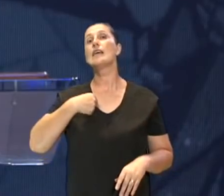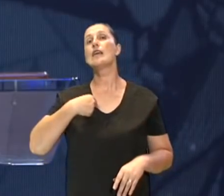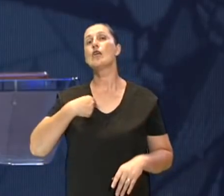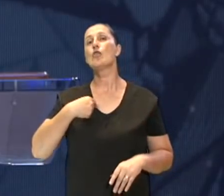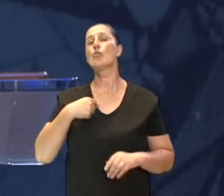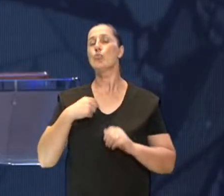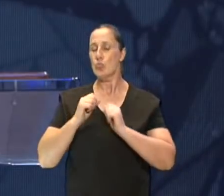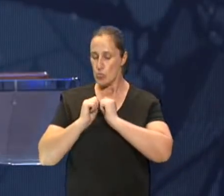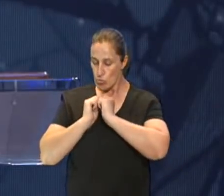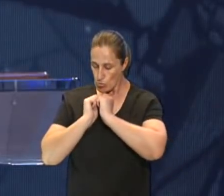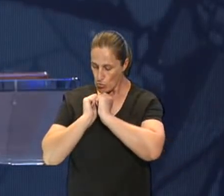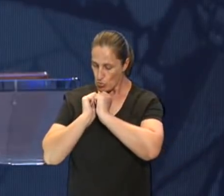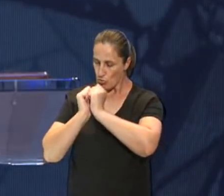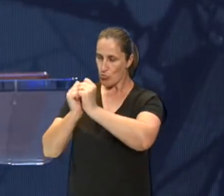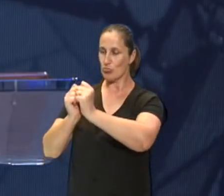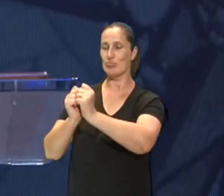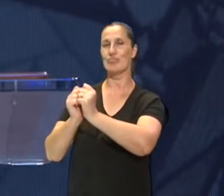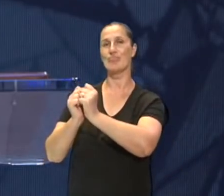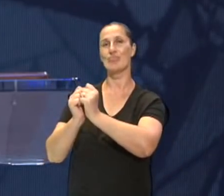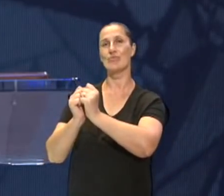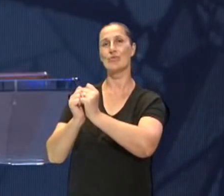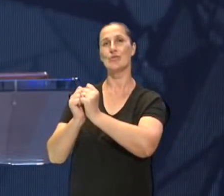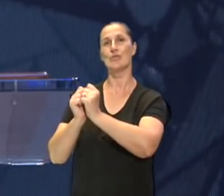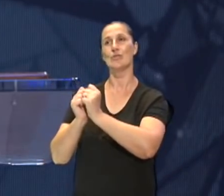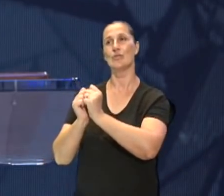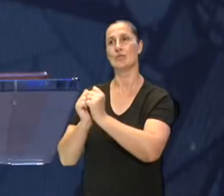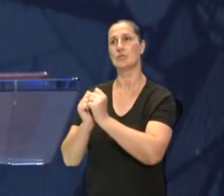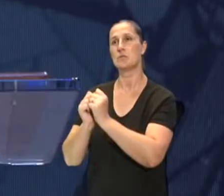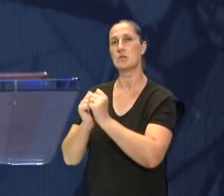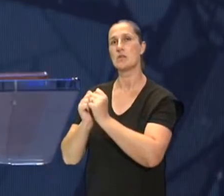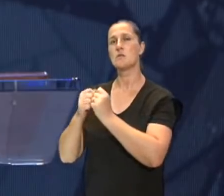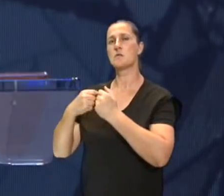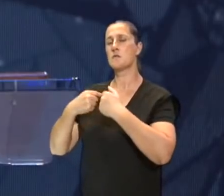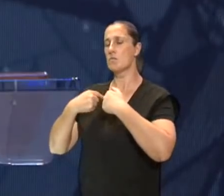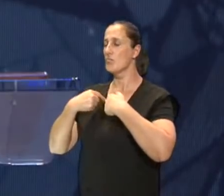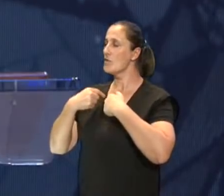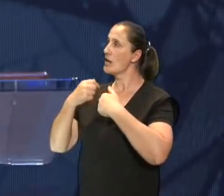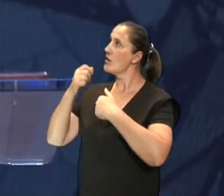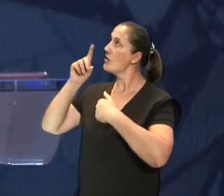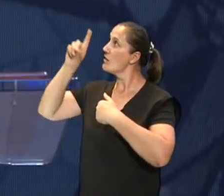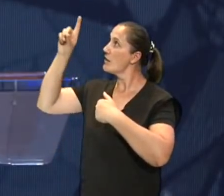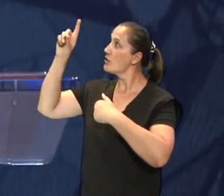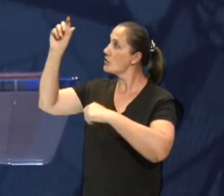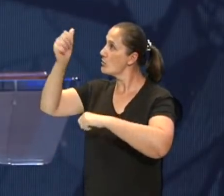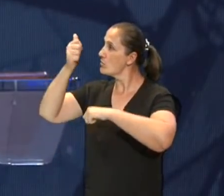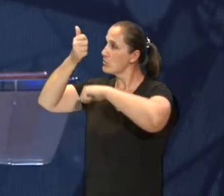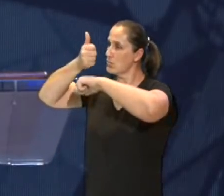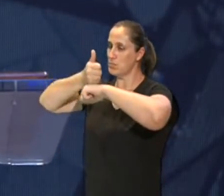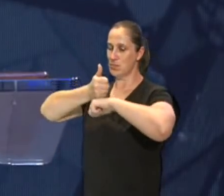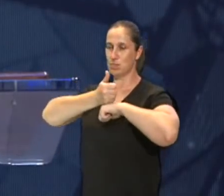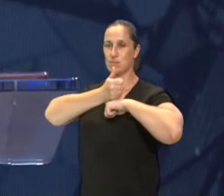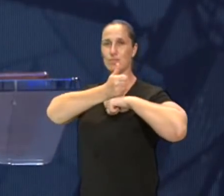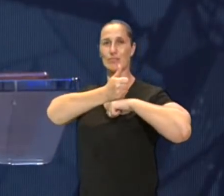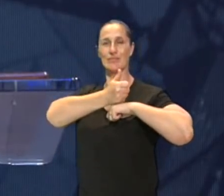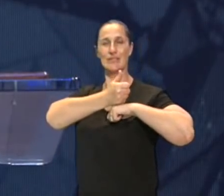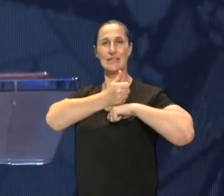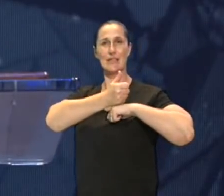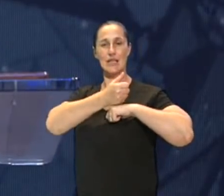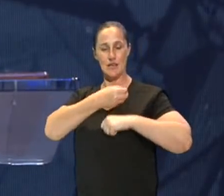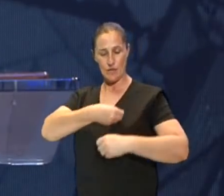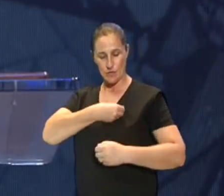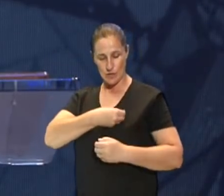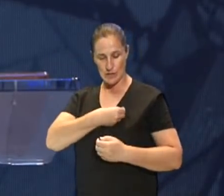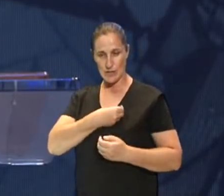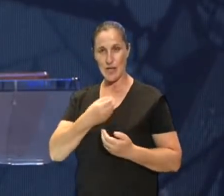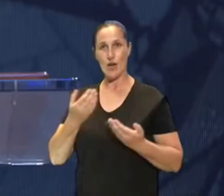andar me colocando debaixo da autoridade do Senhor. E a minha vida de hoje em diante vai ser